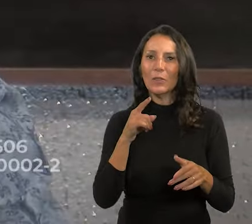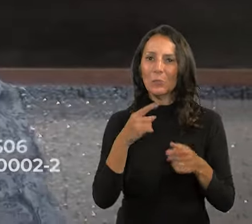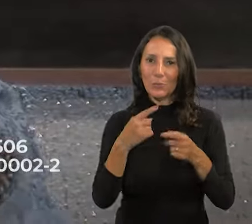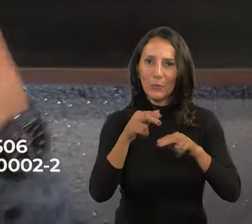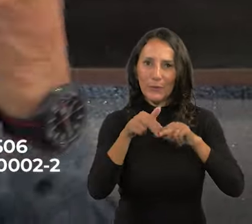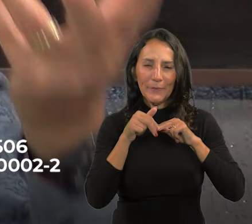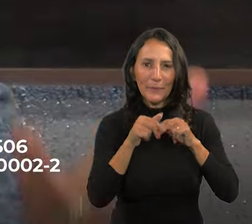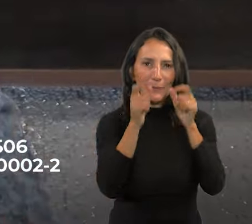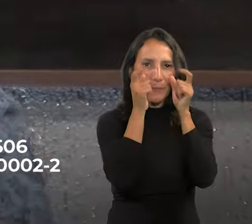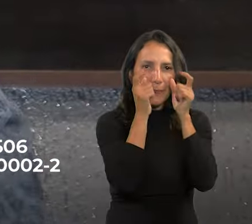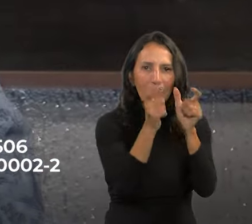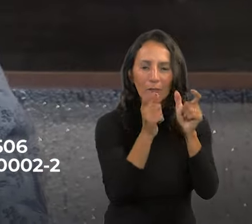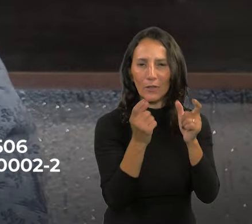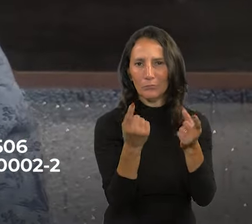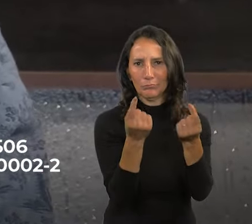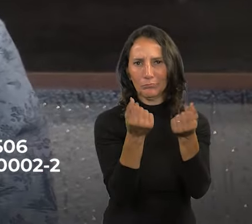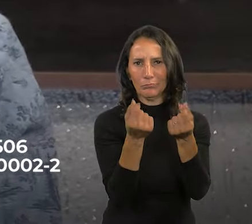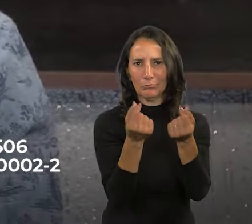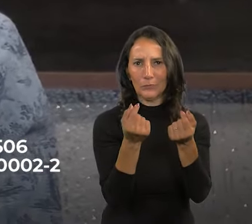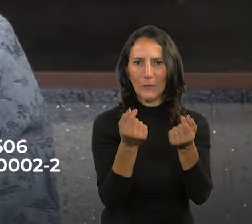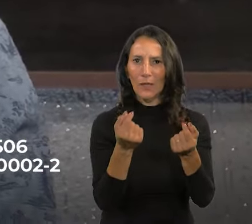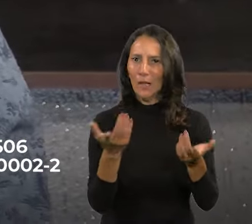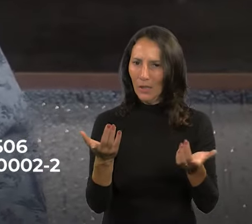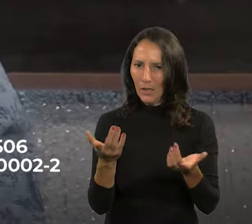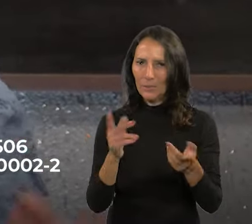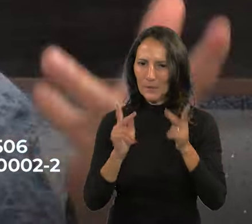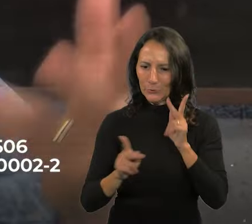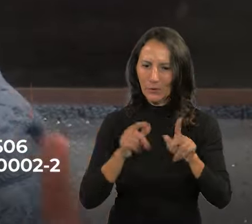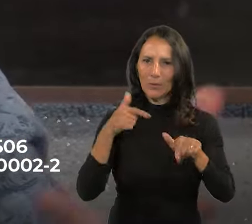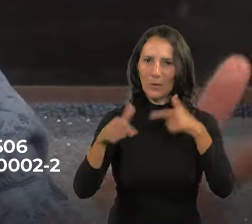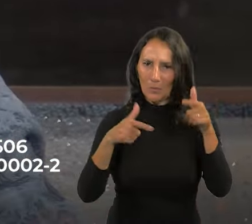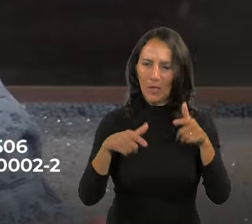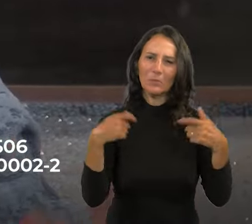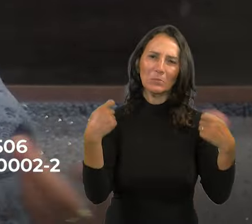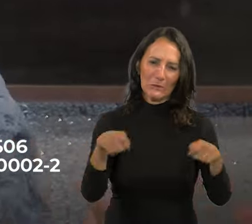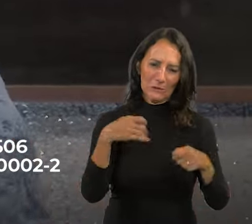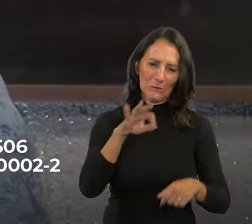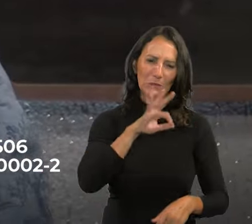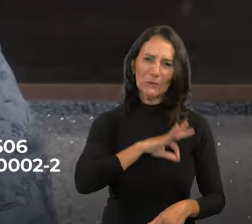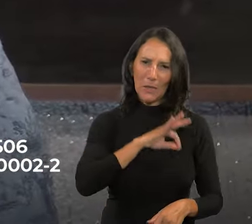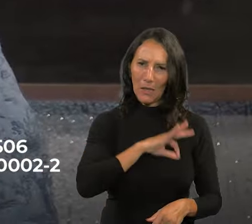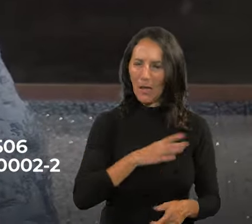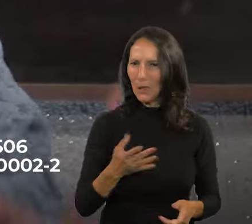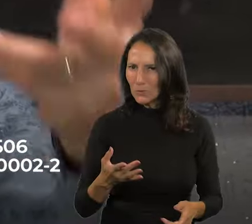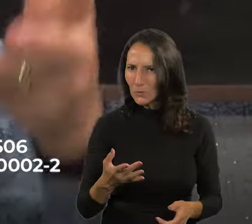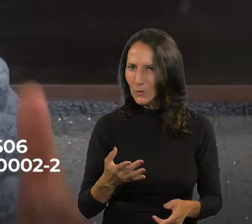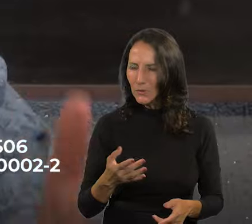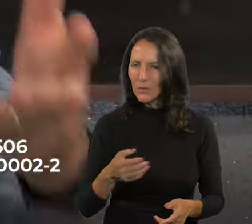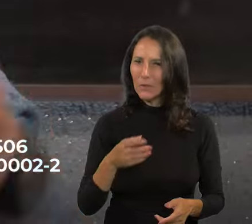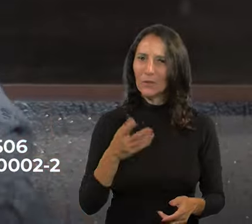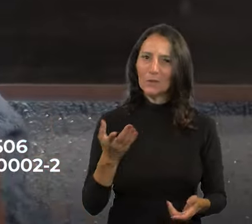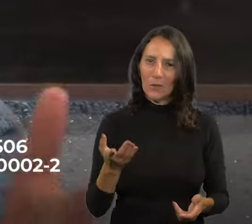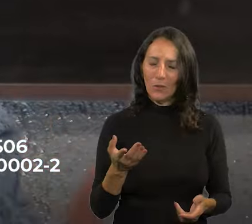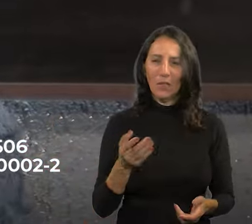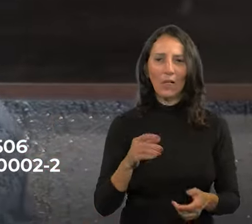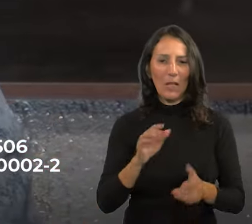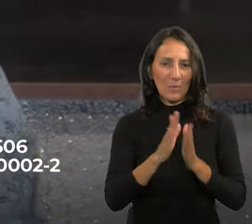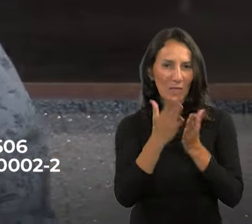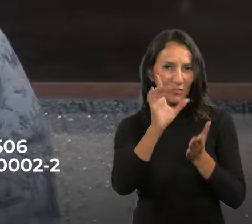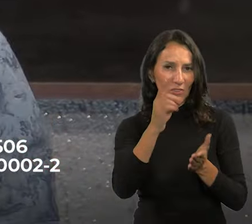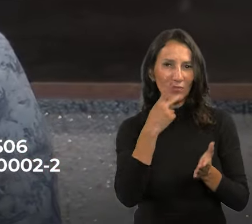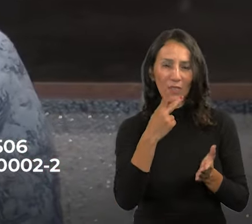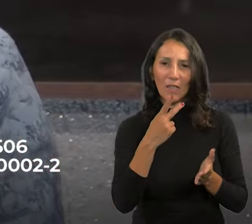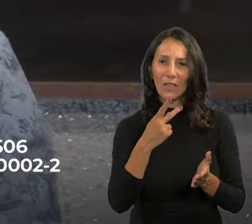O trabalhador recebe o seu salário. Então, até o pecado tem um salário, né? O salário do pecado é a